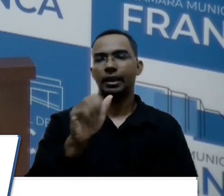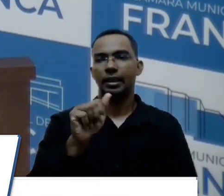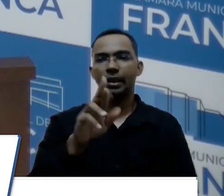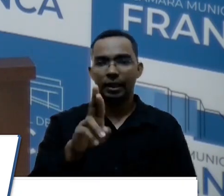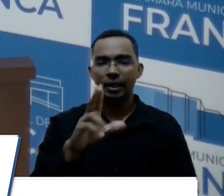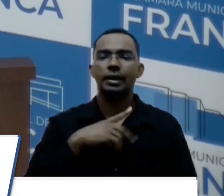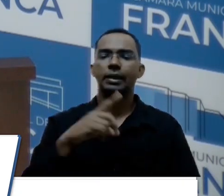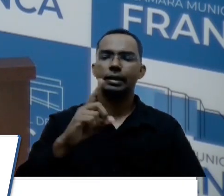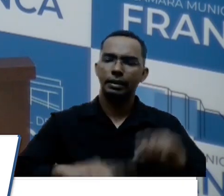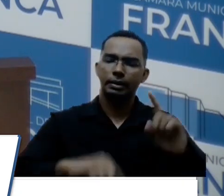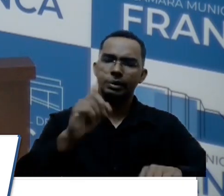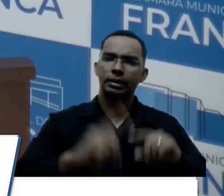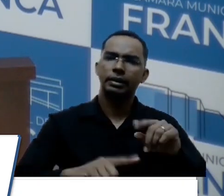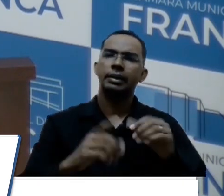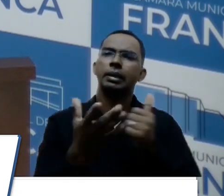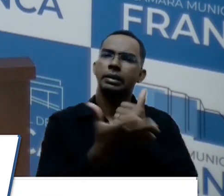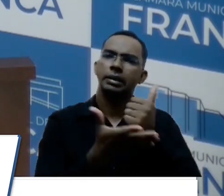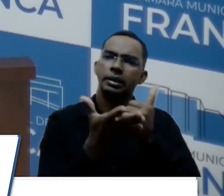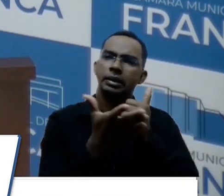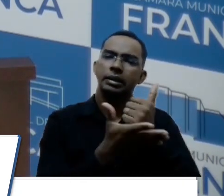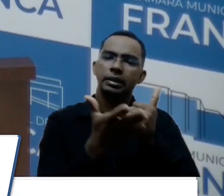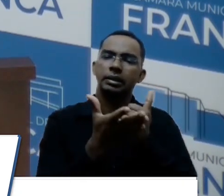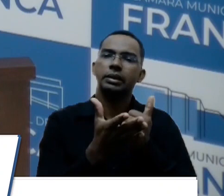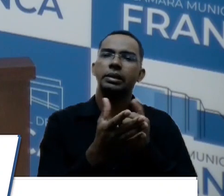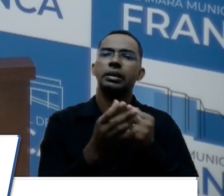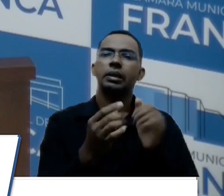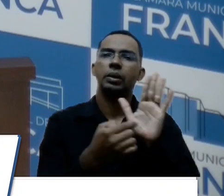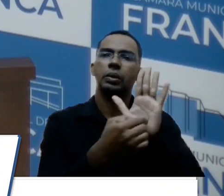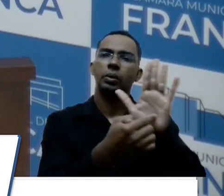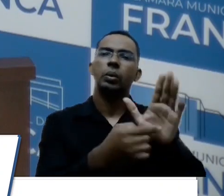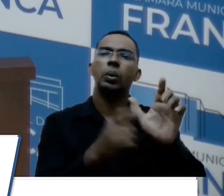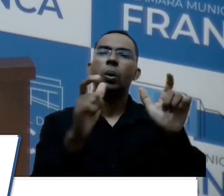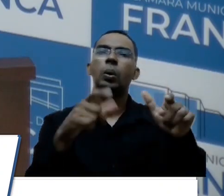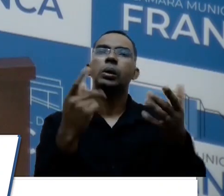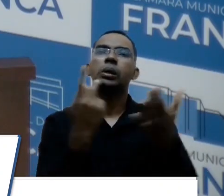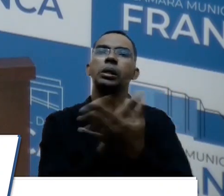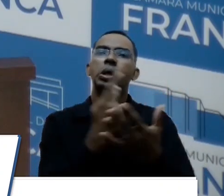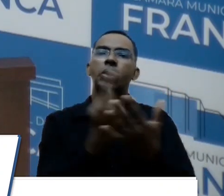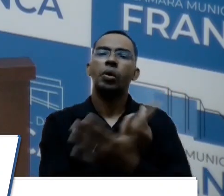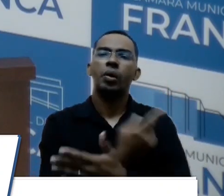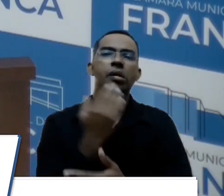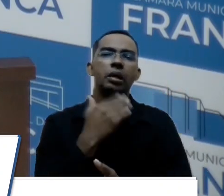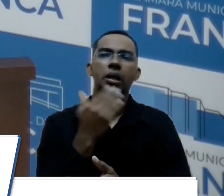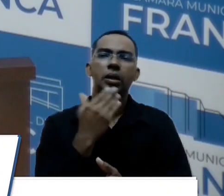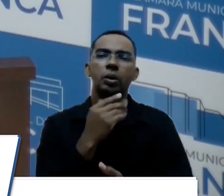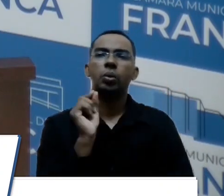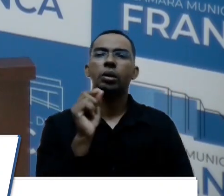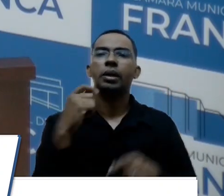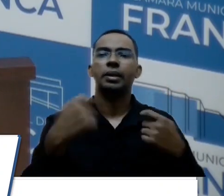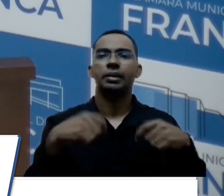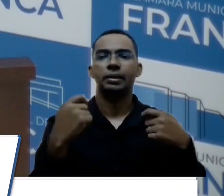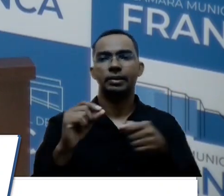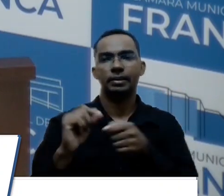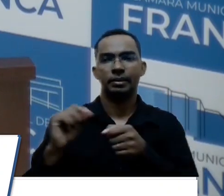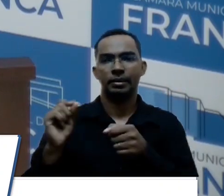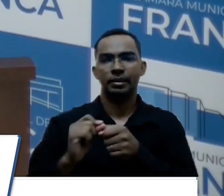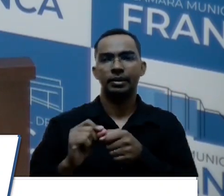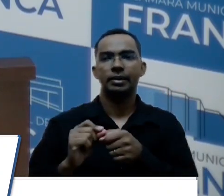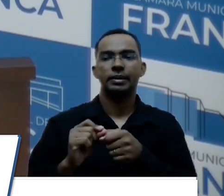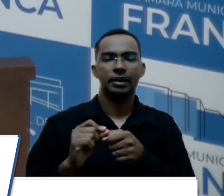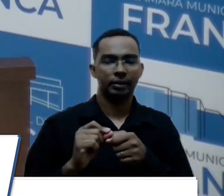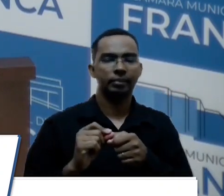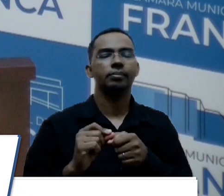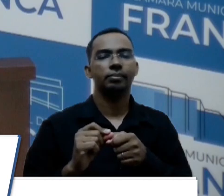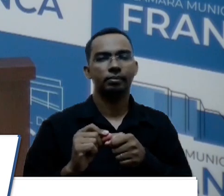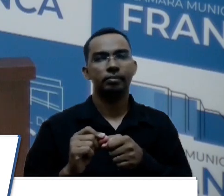elementos suficientes para apontar onde estão as falhas e o que vai ser preciso ser feito. Tome